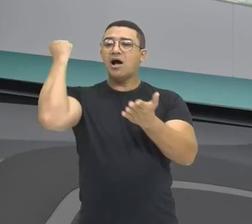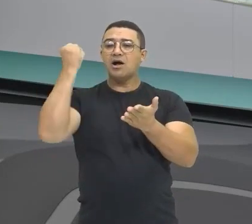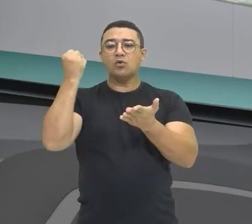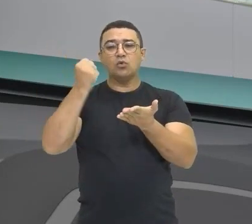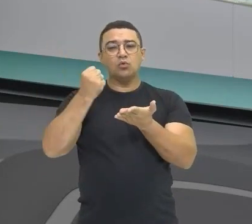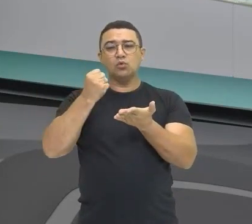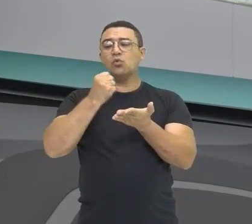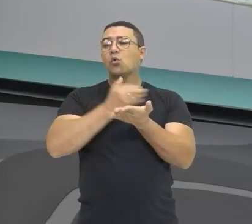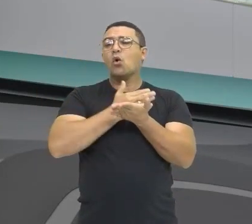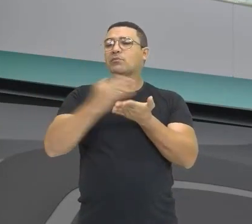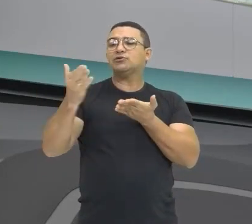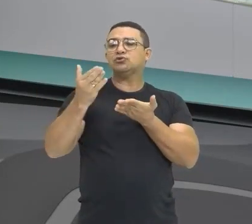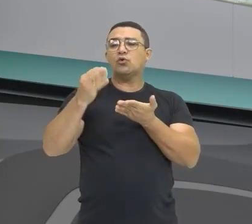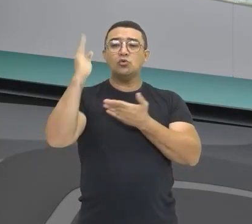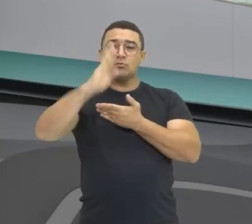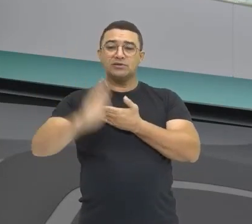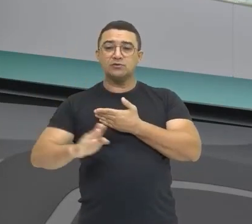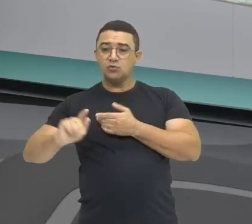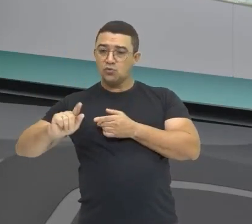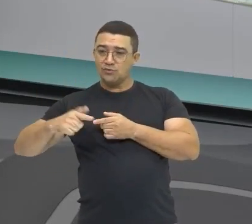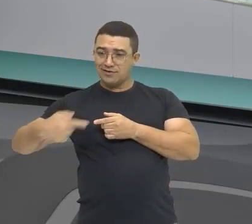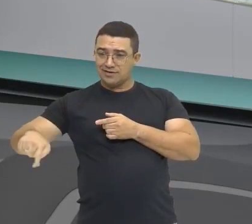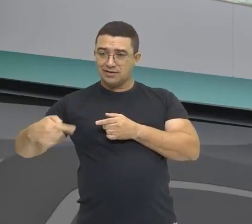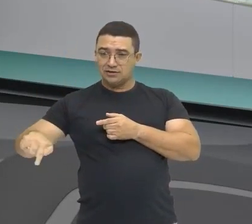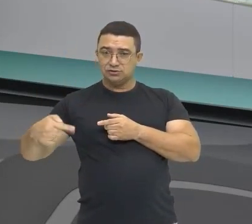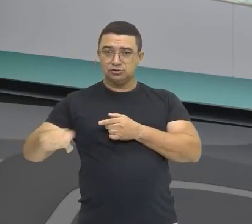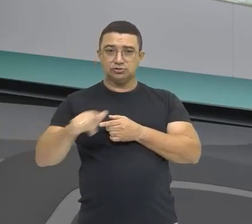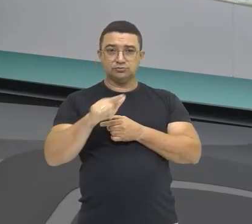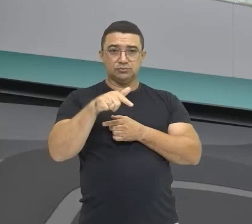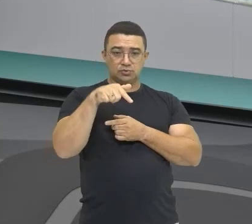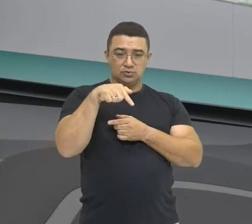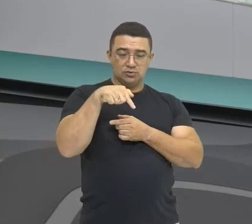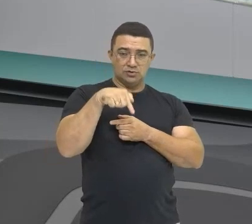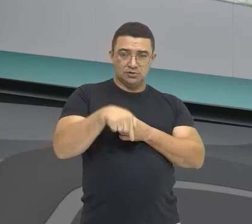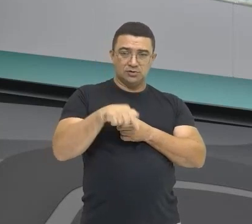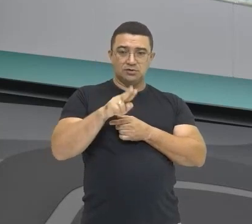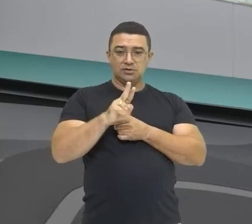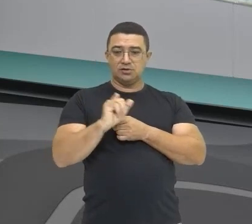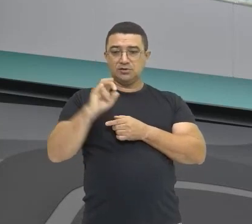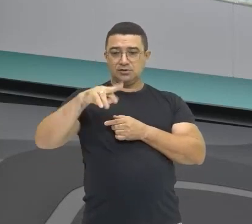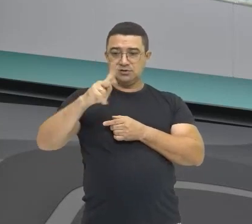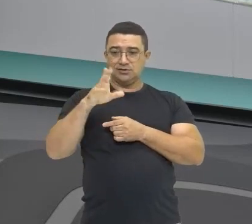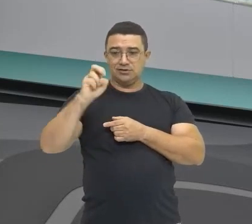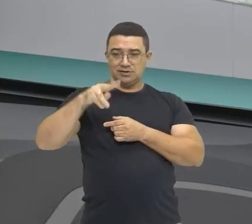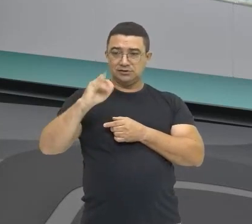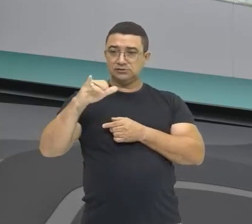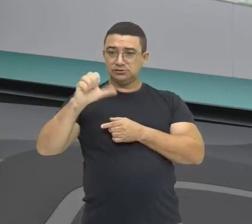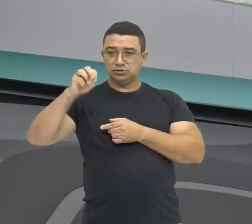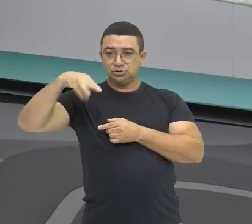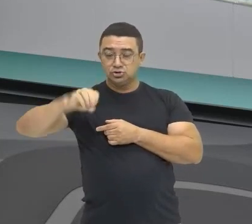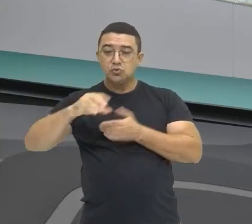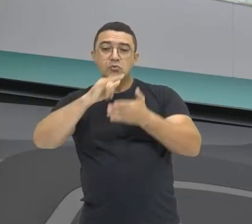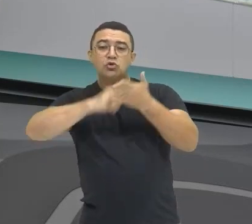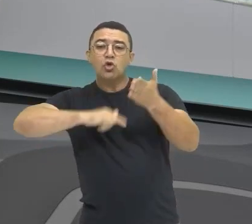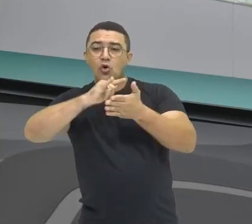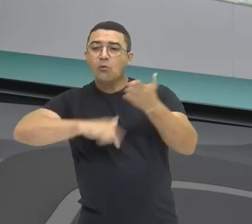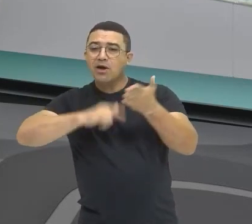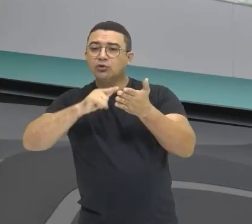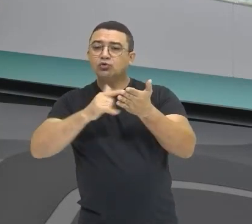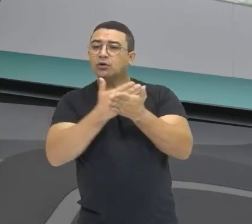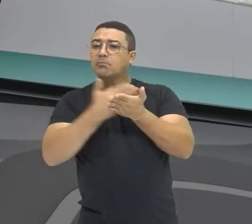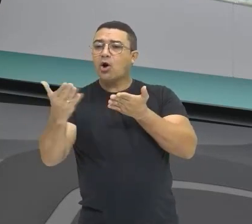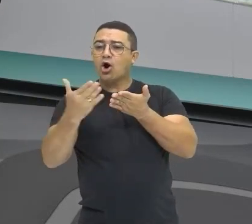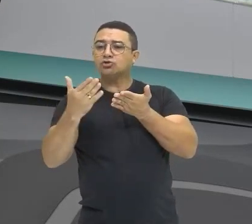do quinhentismo no Brasil, qual é o documento que inicia essas primeiras manifestações literárias